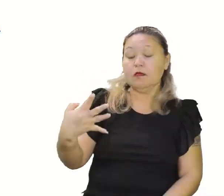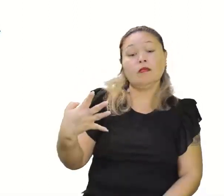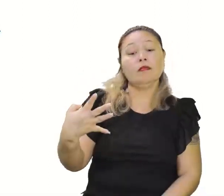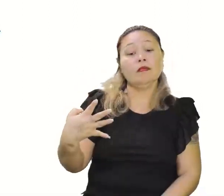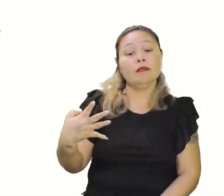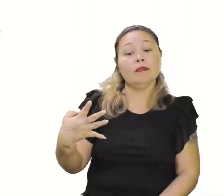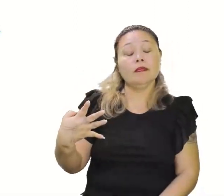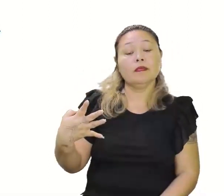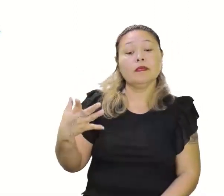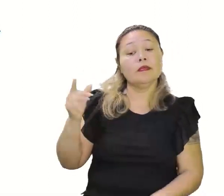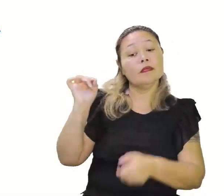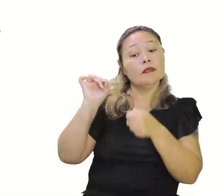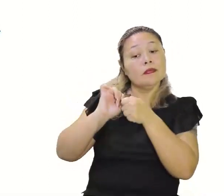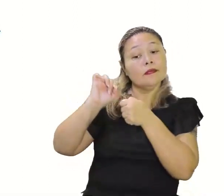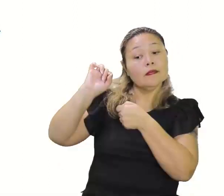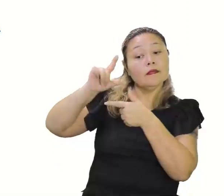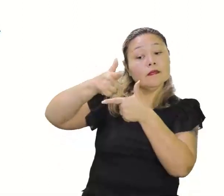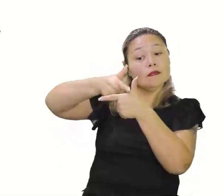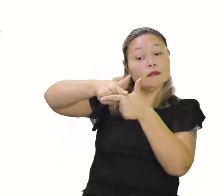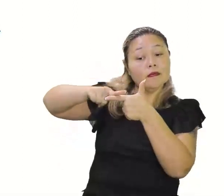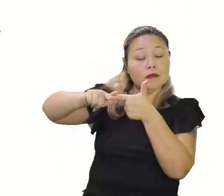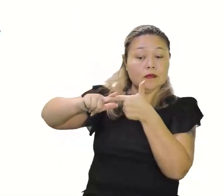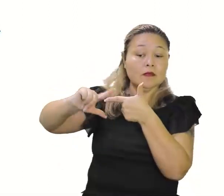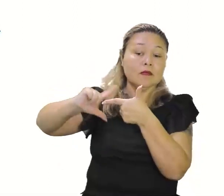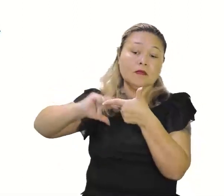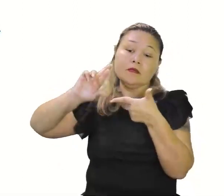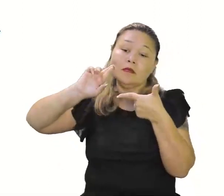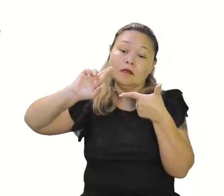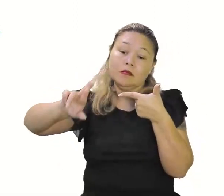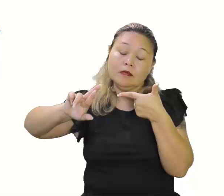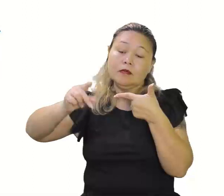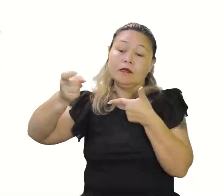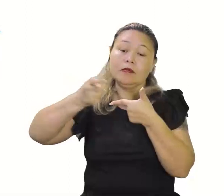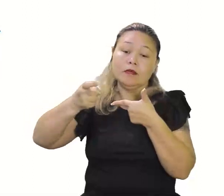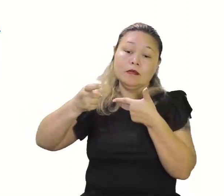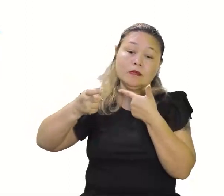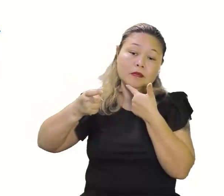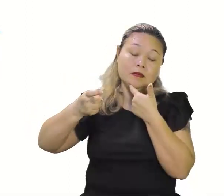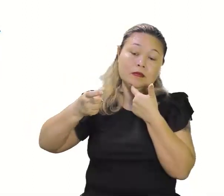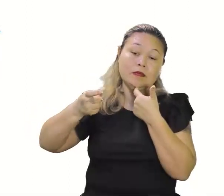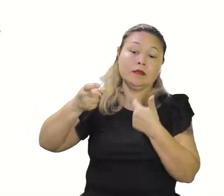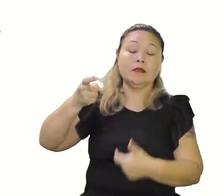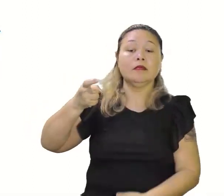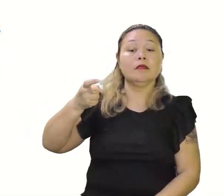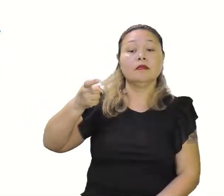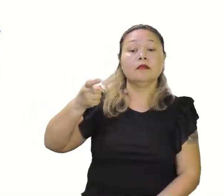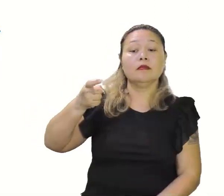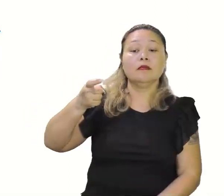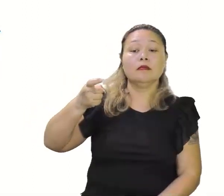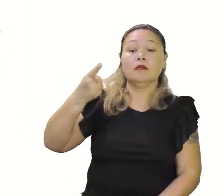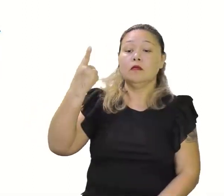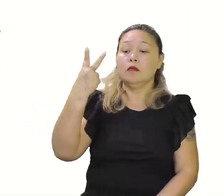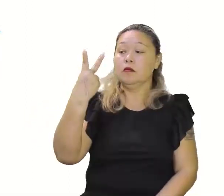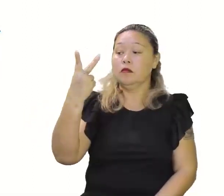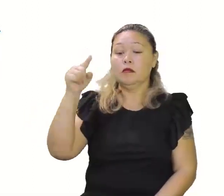4,84. Fazendo essa divisão, a gente tem a resposta aí do X. Então, X vai ser quem?